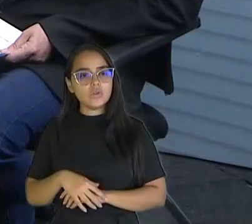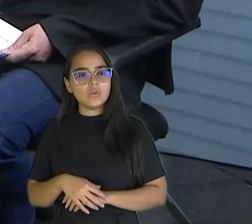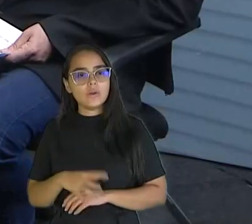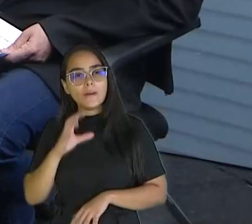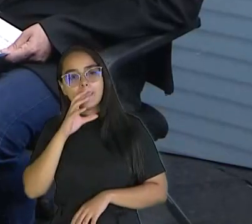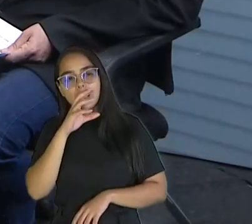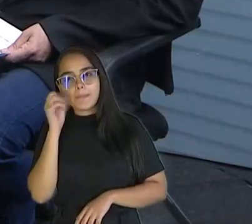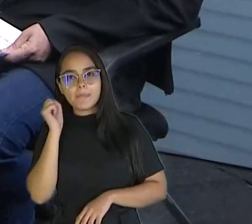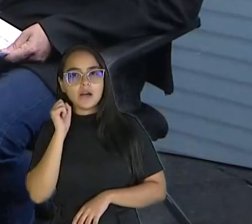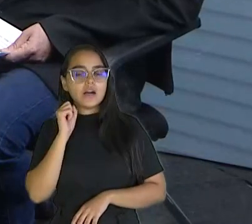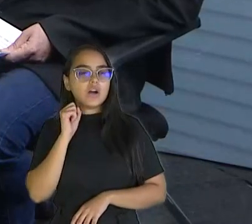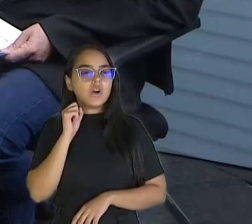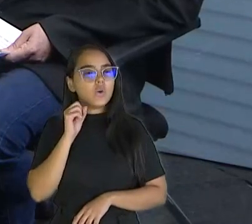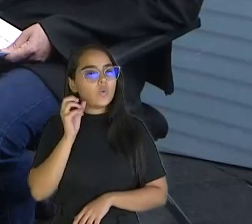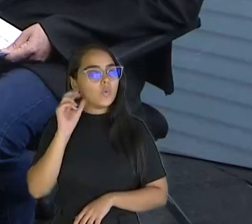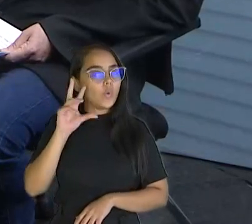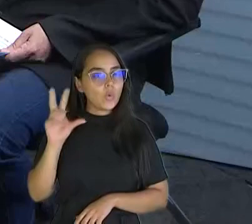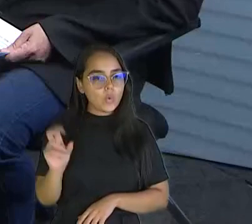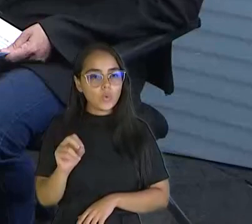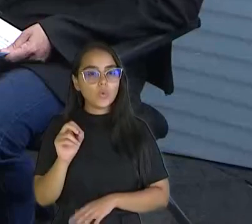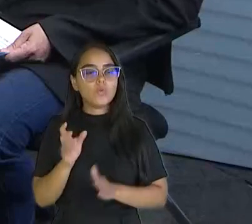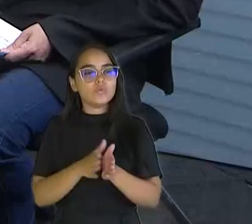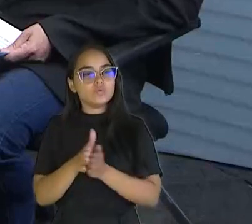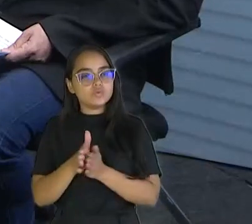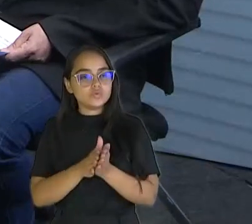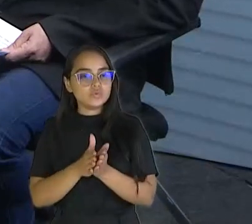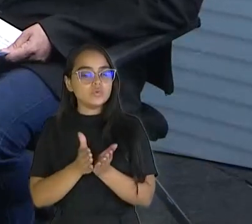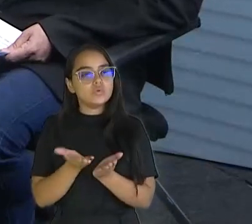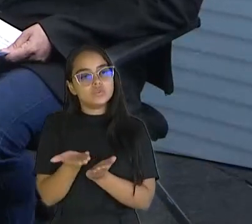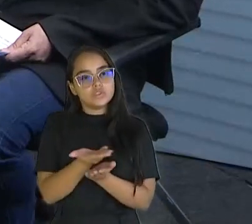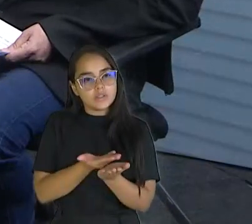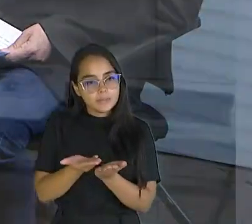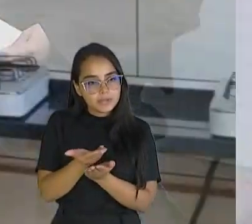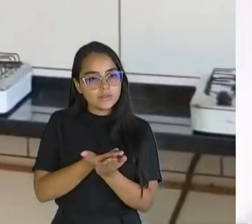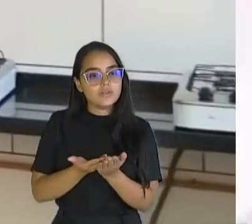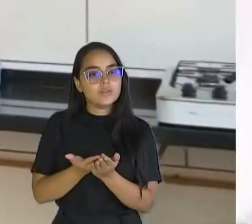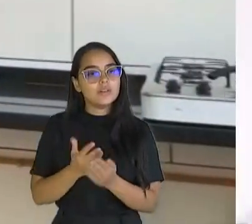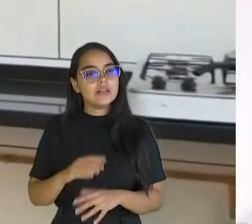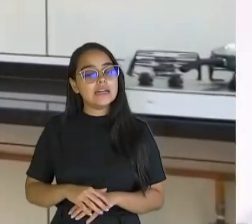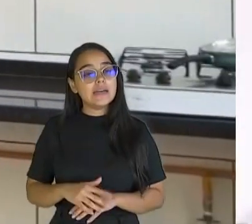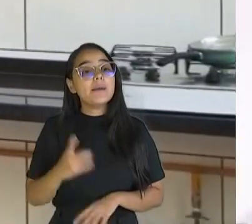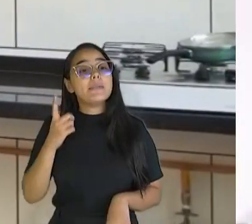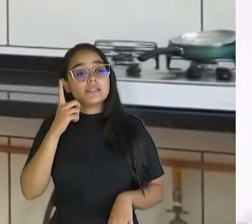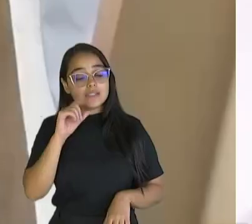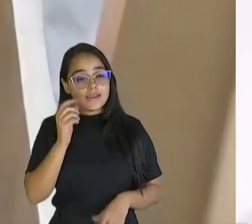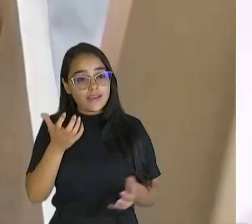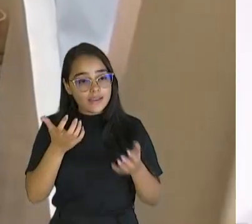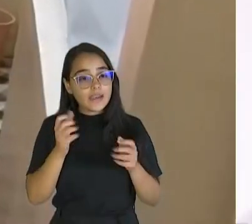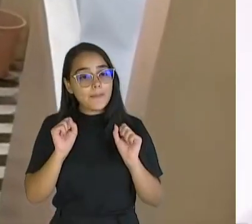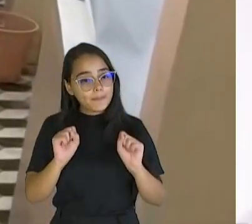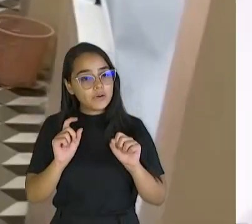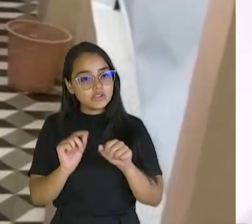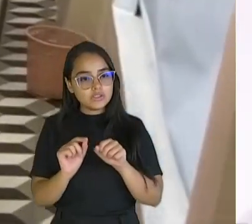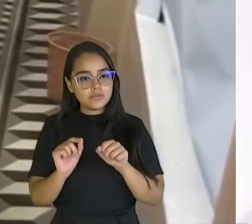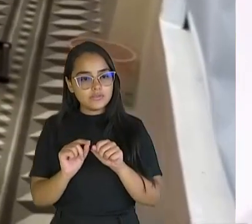pão, cuscuz. Tapioca. Olha aí a cozinha. Aí, mas quem quiser faz o seu, como é que isso? É isso?